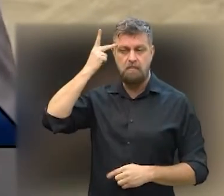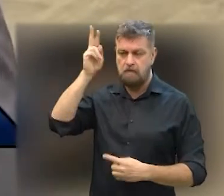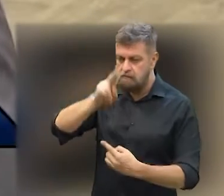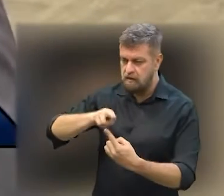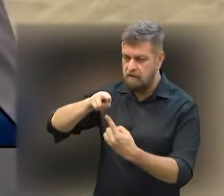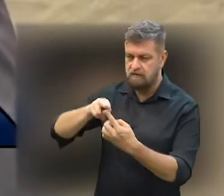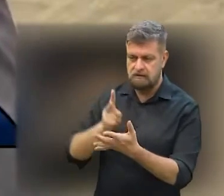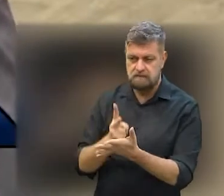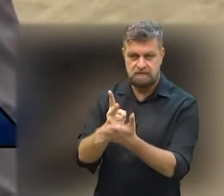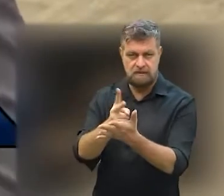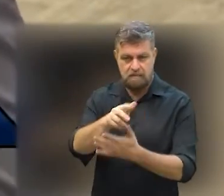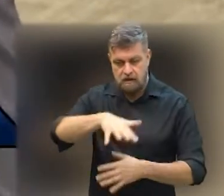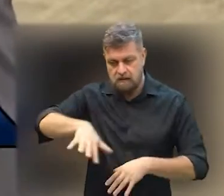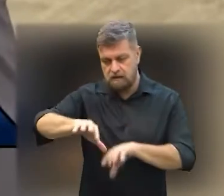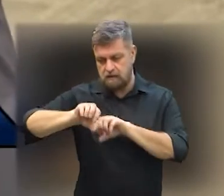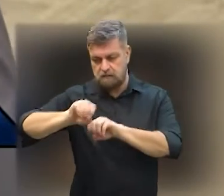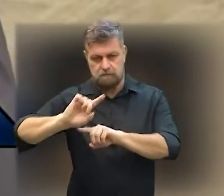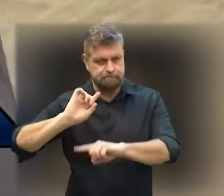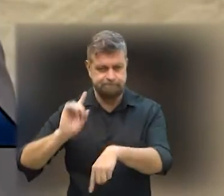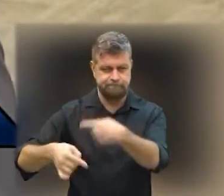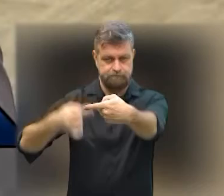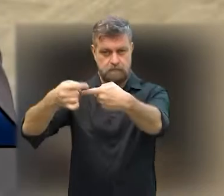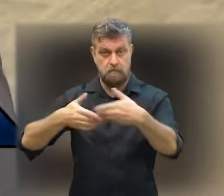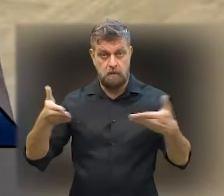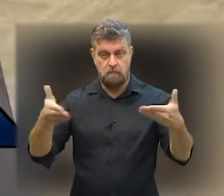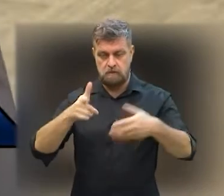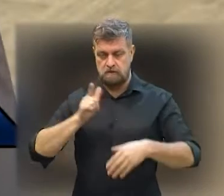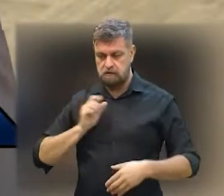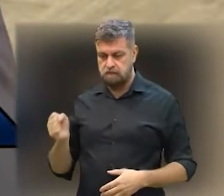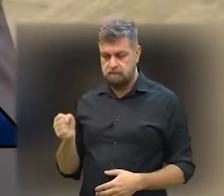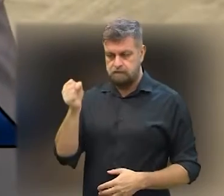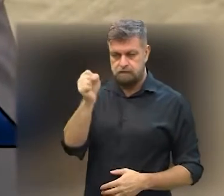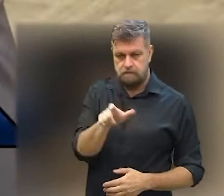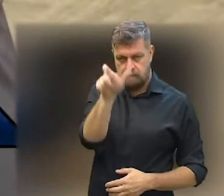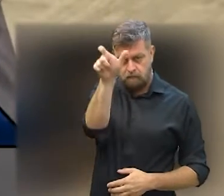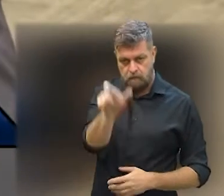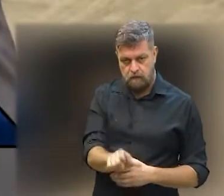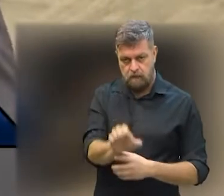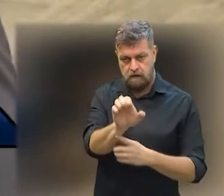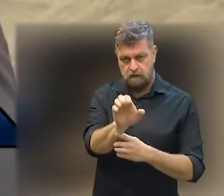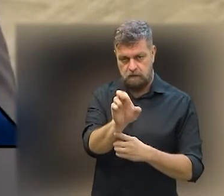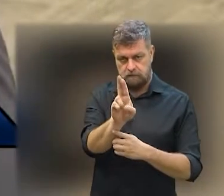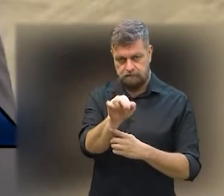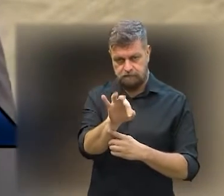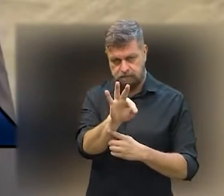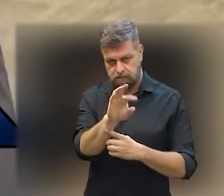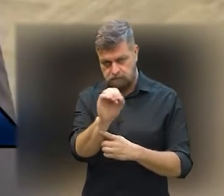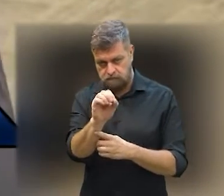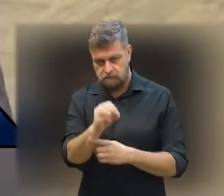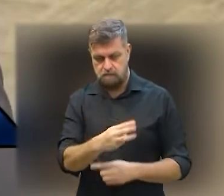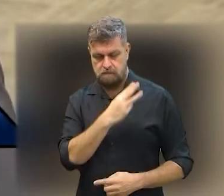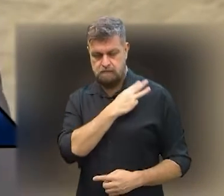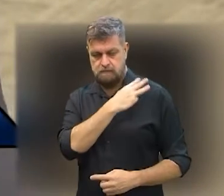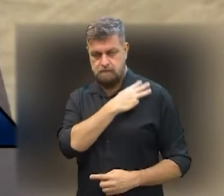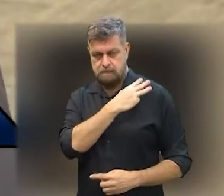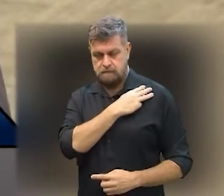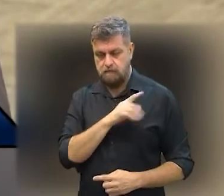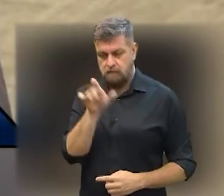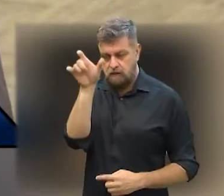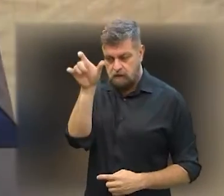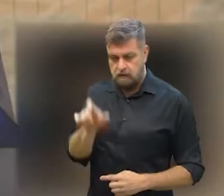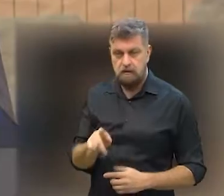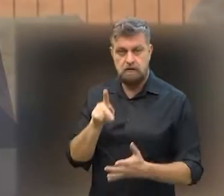referência, sempre foi na questão de educação. E hoje nós recebemos o coronel Ernesto Puglia